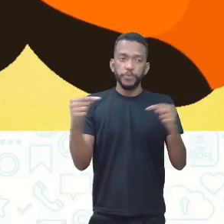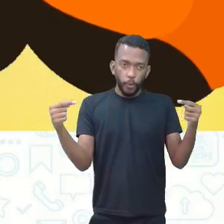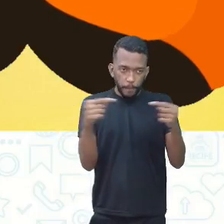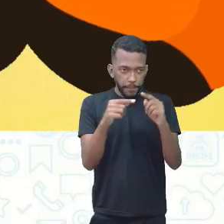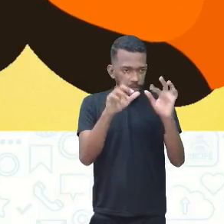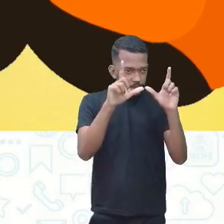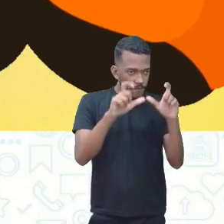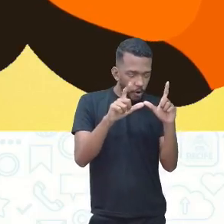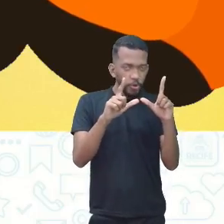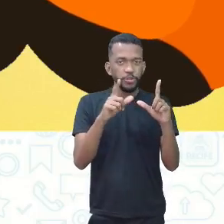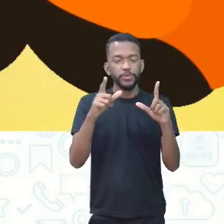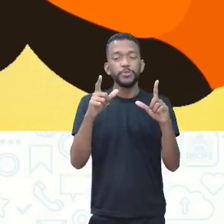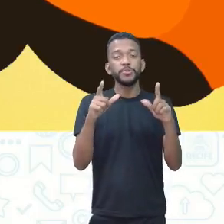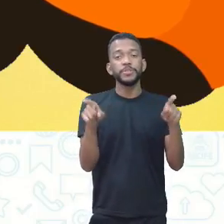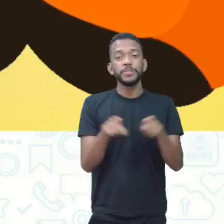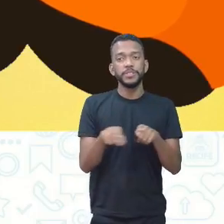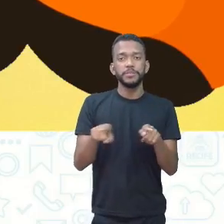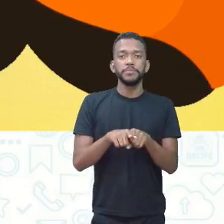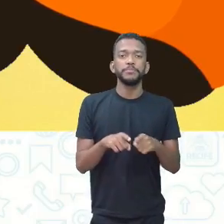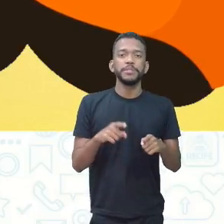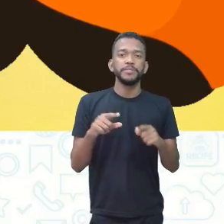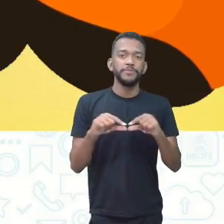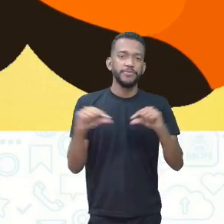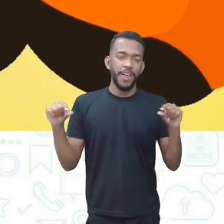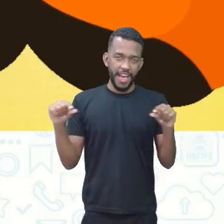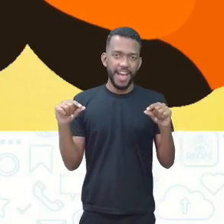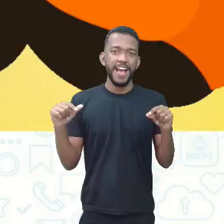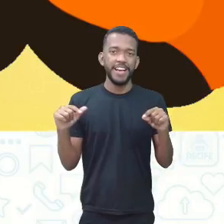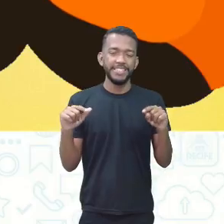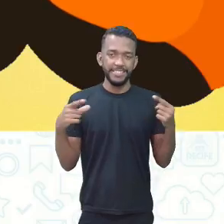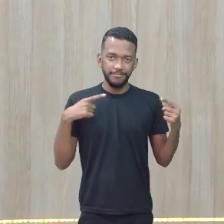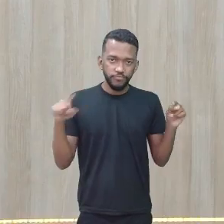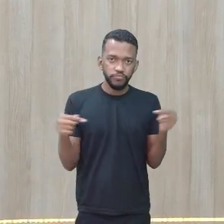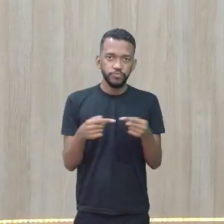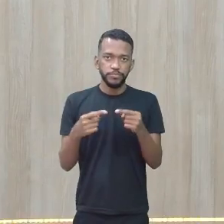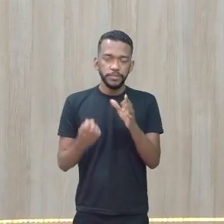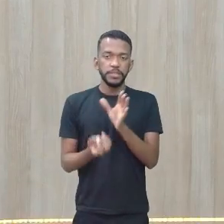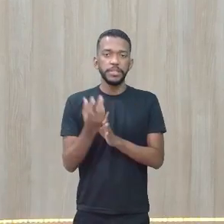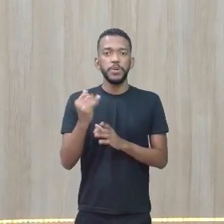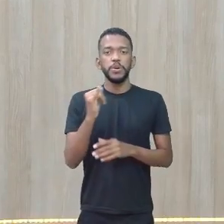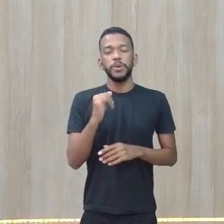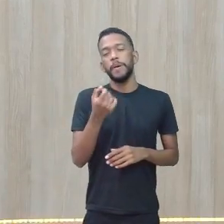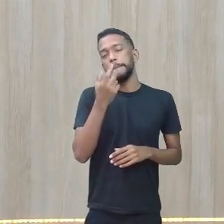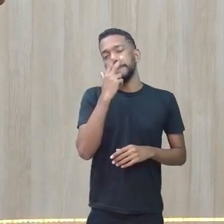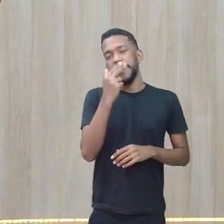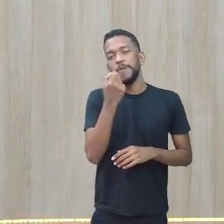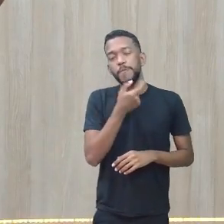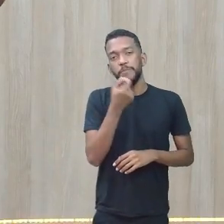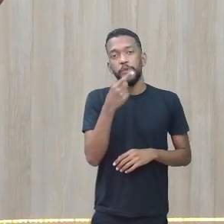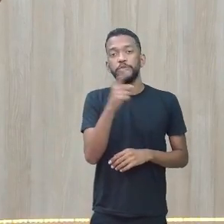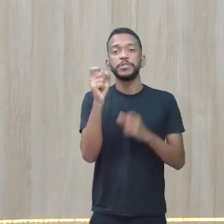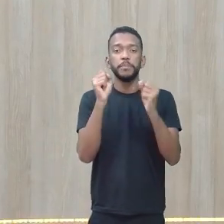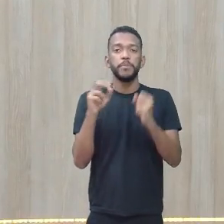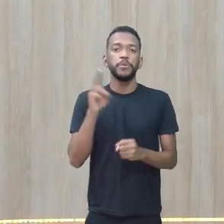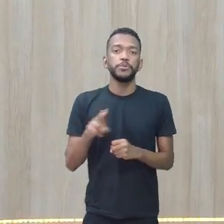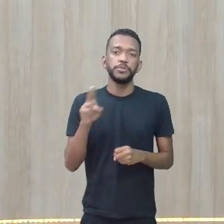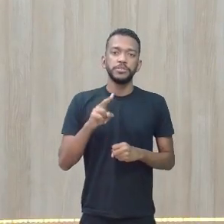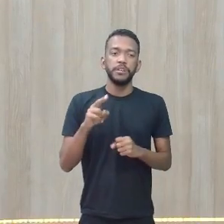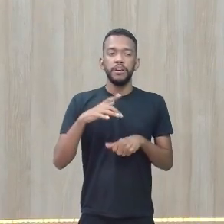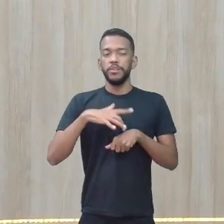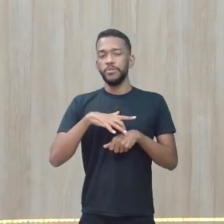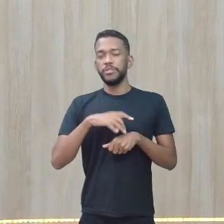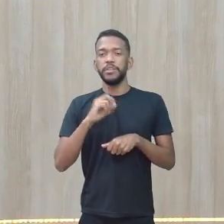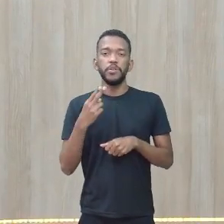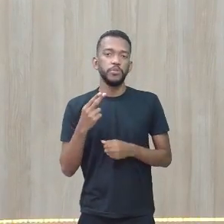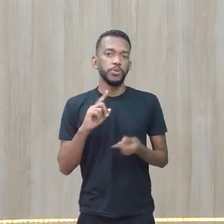a foto com essa frase, com essa expressão, criando um tom de humor. Vocês podem usar a ironia, vocês podem usar